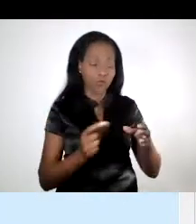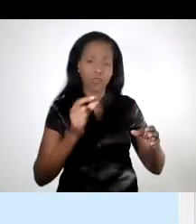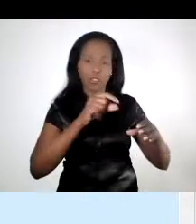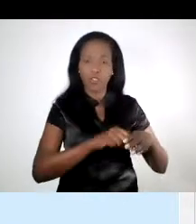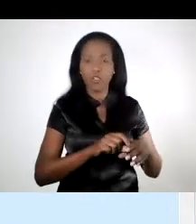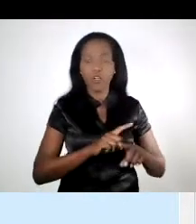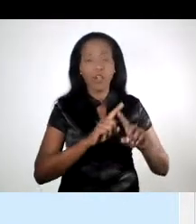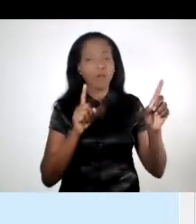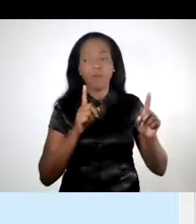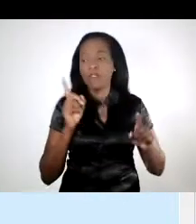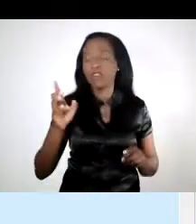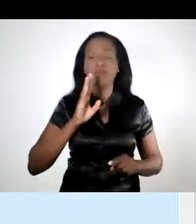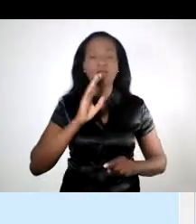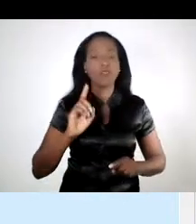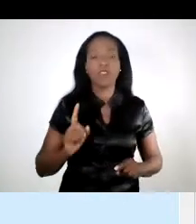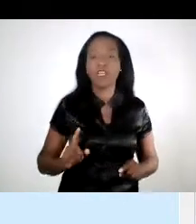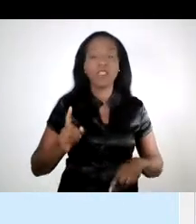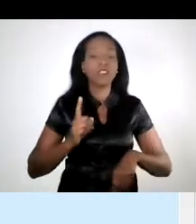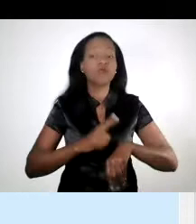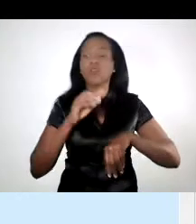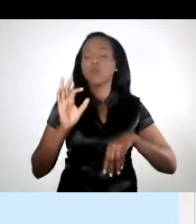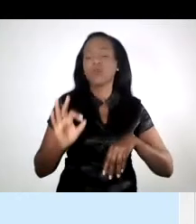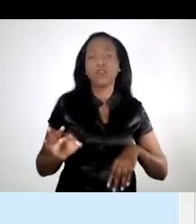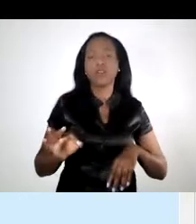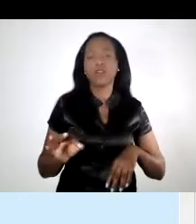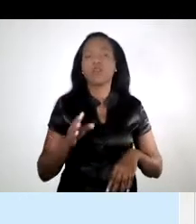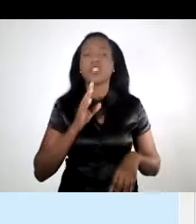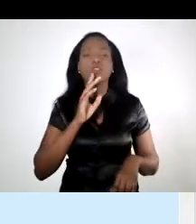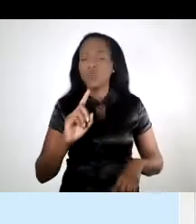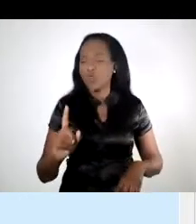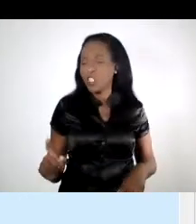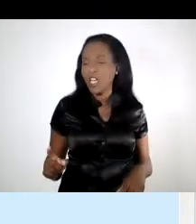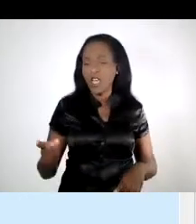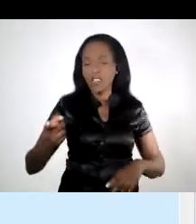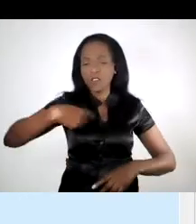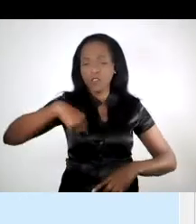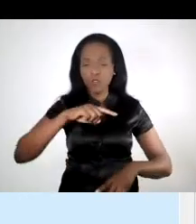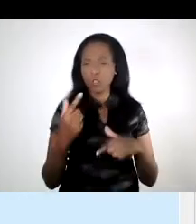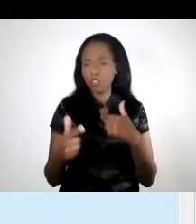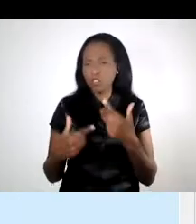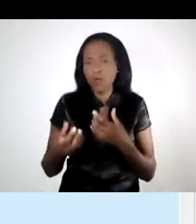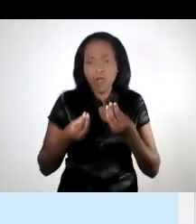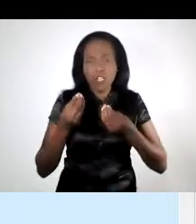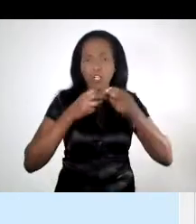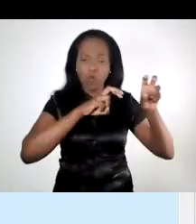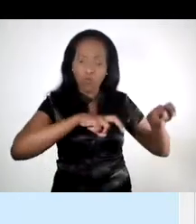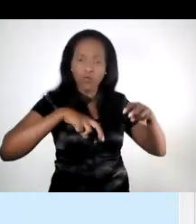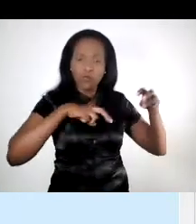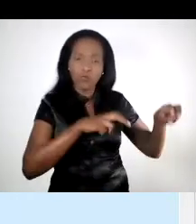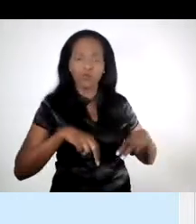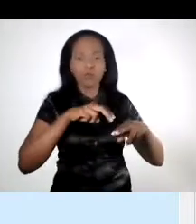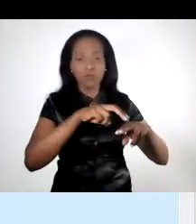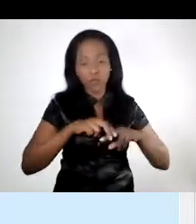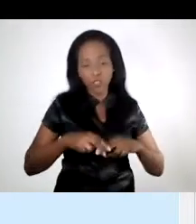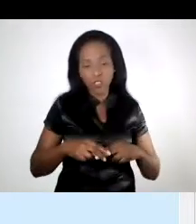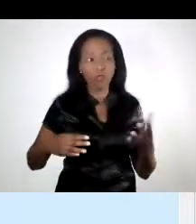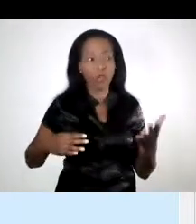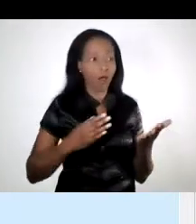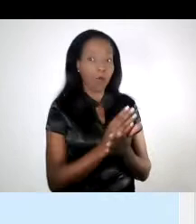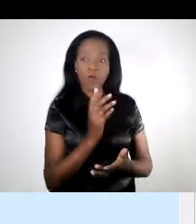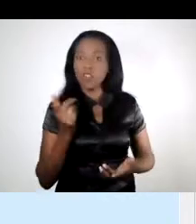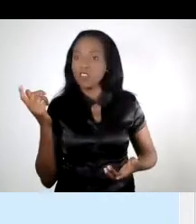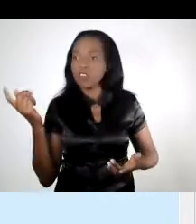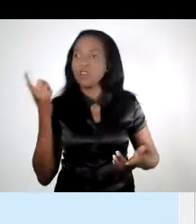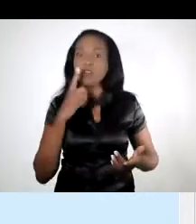certo. Eles não têm esse conhecimento do nosso modo de fazer a roça. Por isso, quando as autorizações chegam, já passou